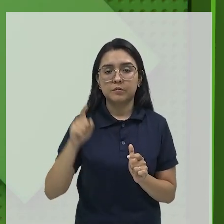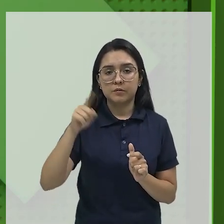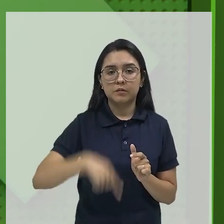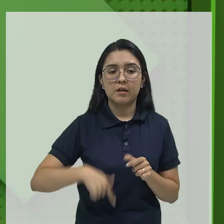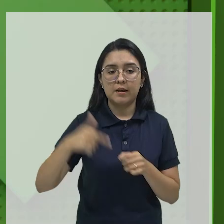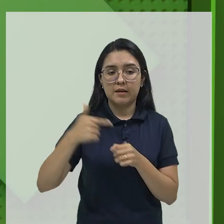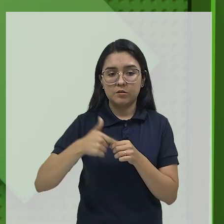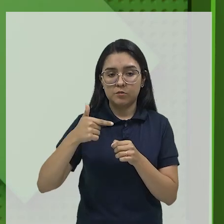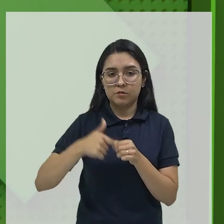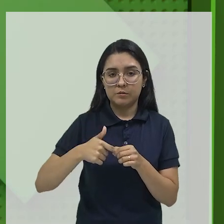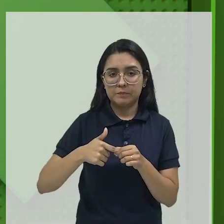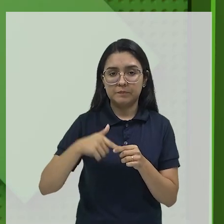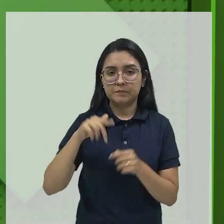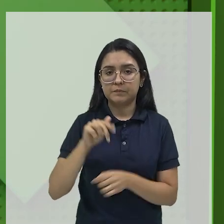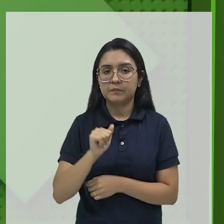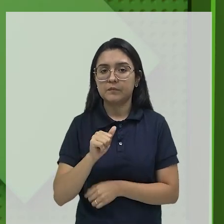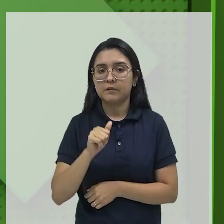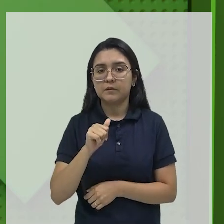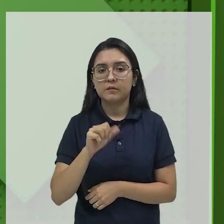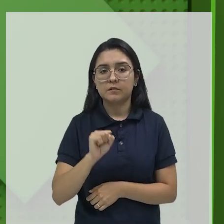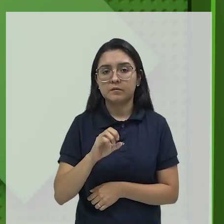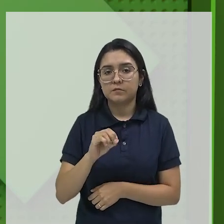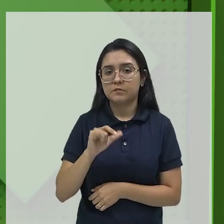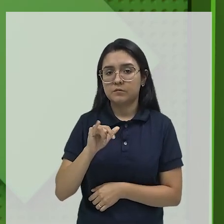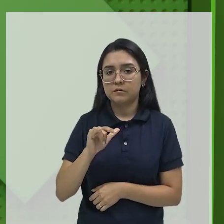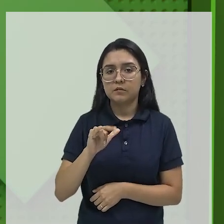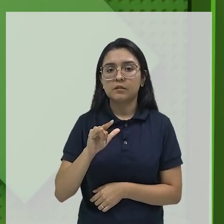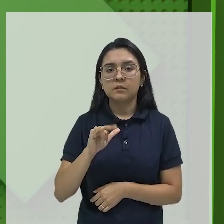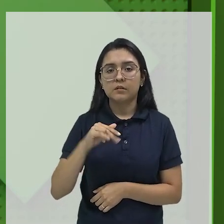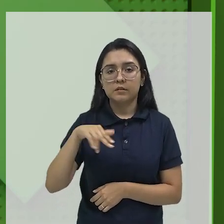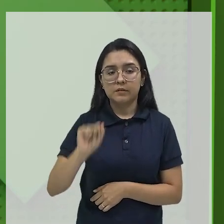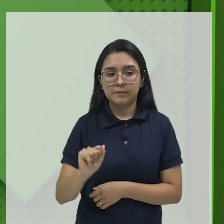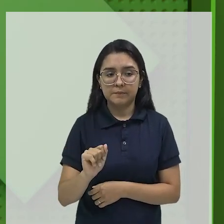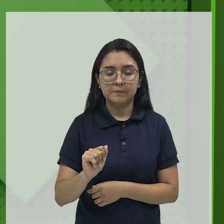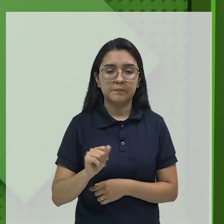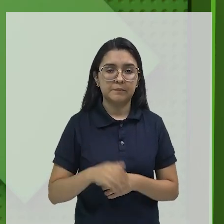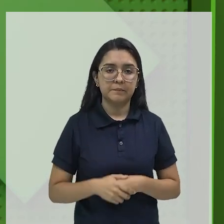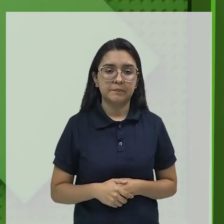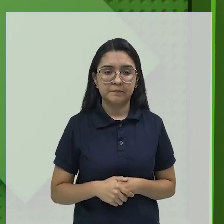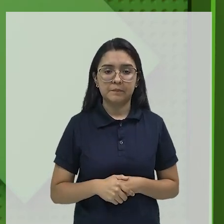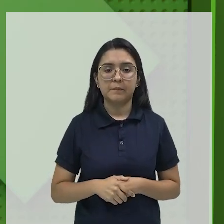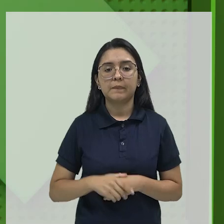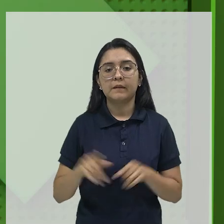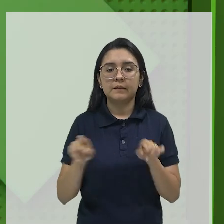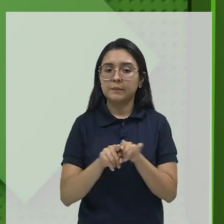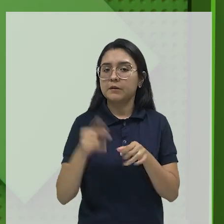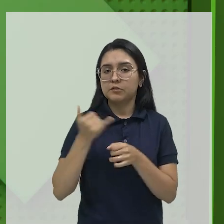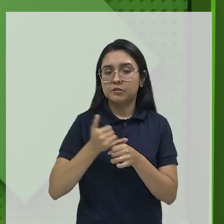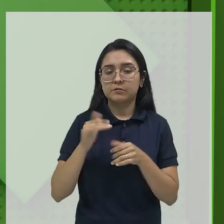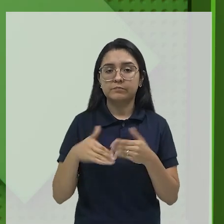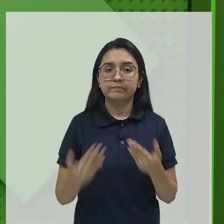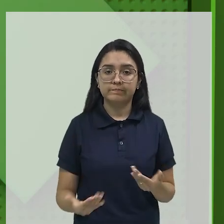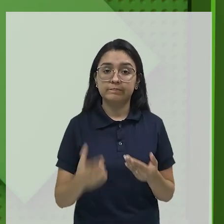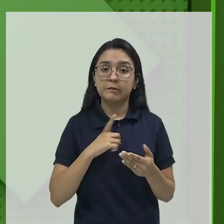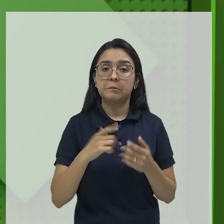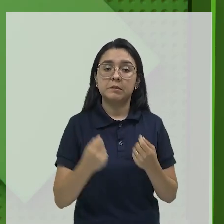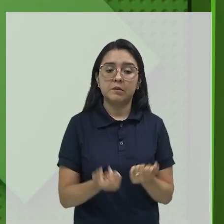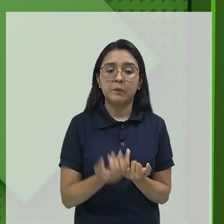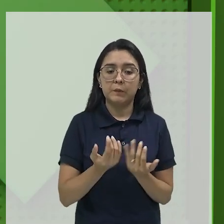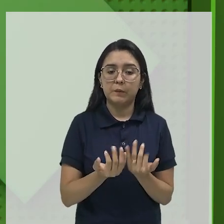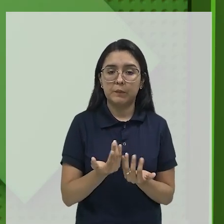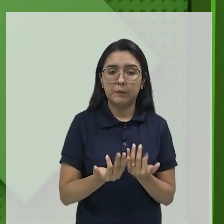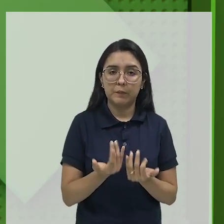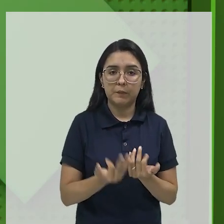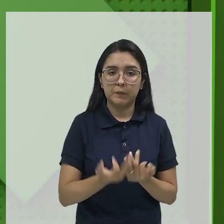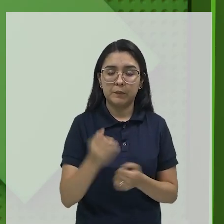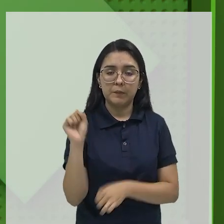é gasolina, né? Nos carros pequenos ou naqueles maiores, o diesel. Então, há uma queima de combustível,